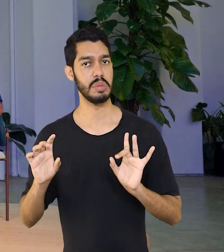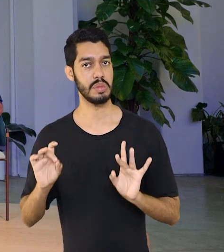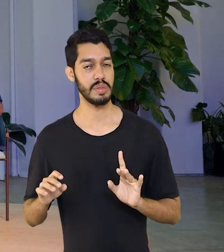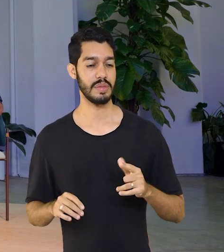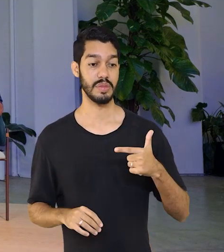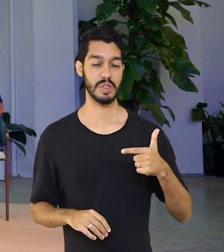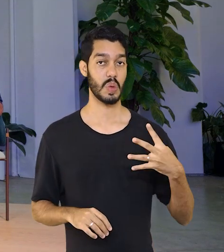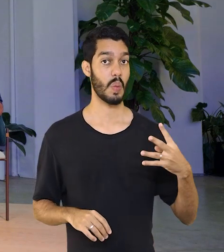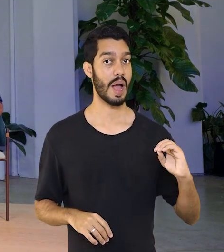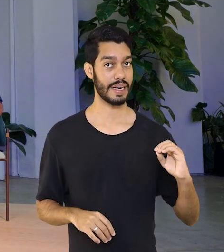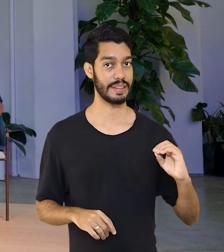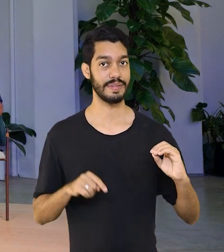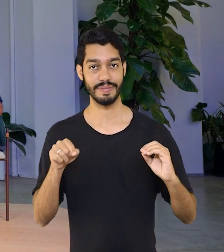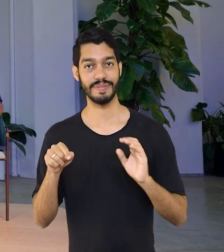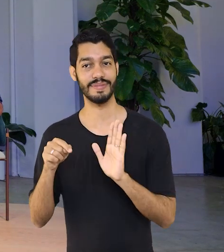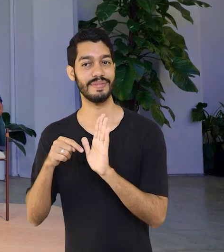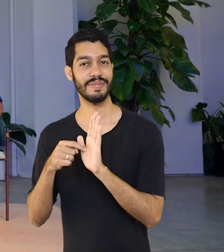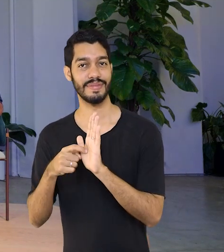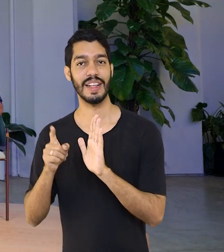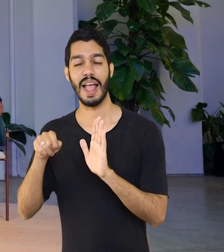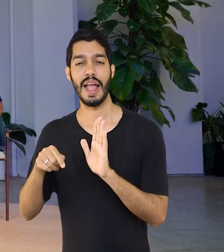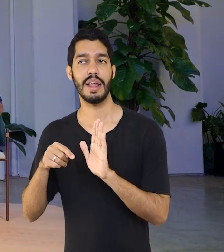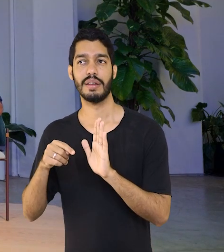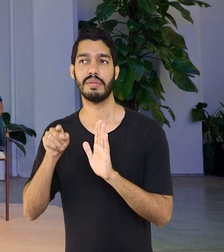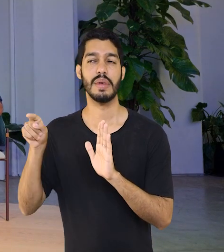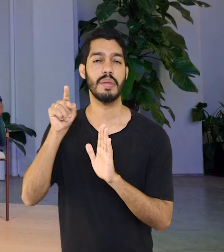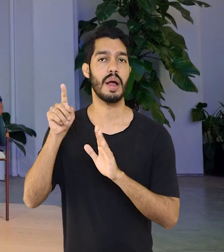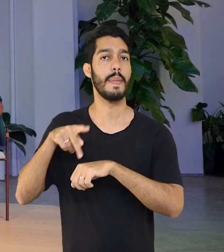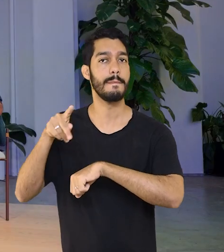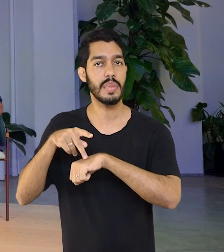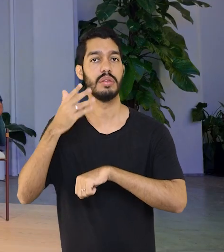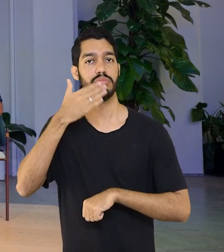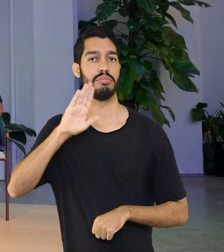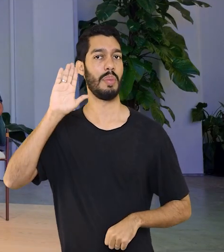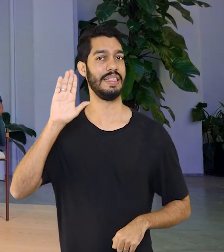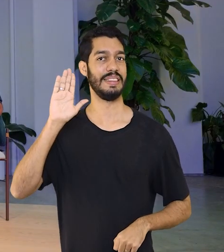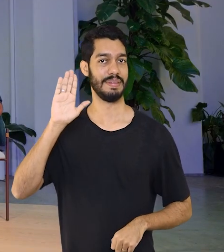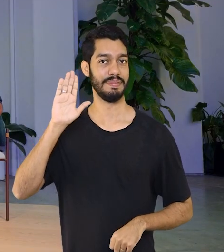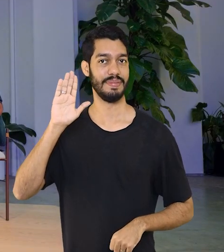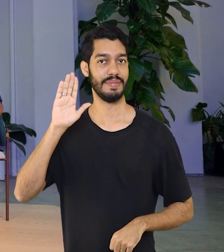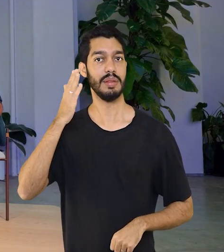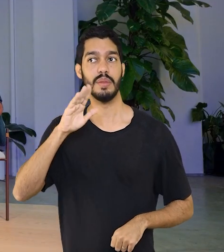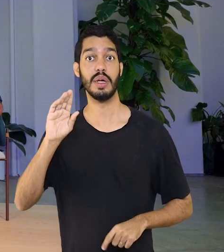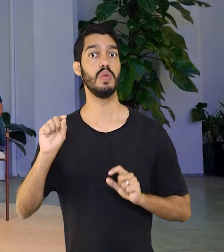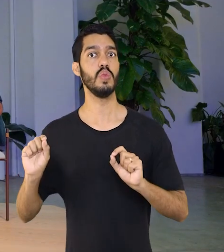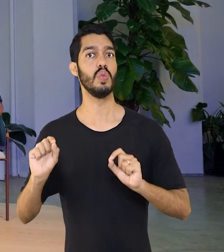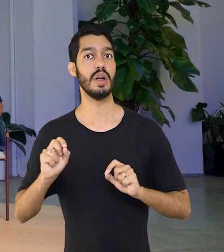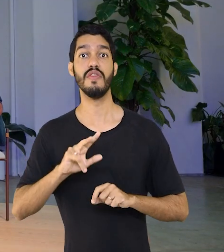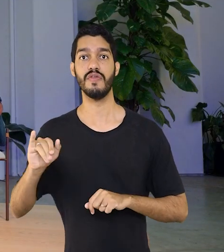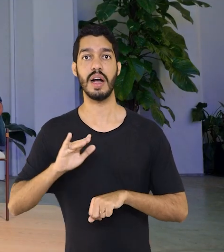240 km por hora. NDCs são as promessas dos países do